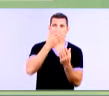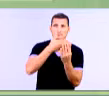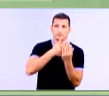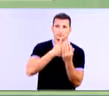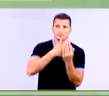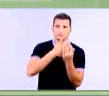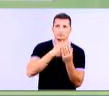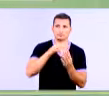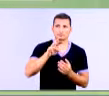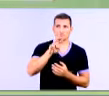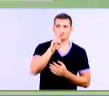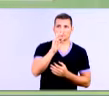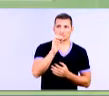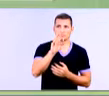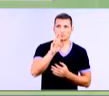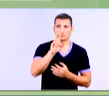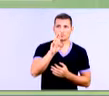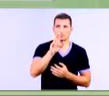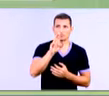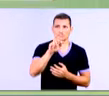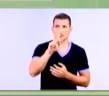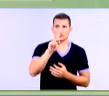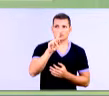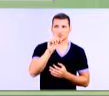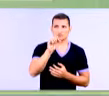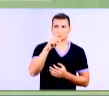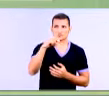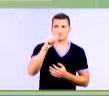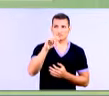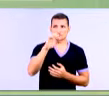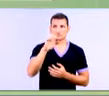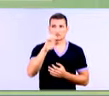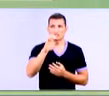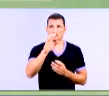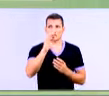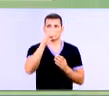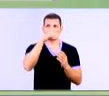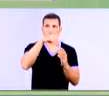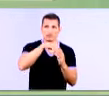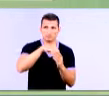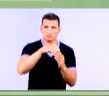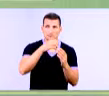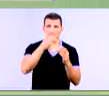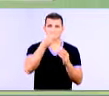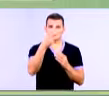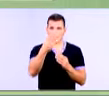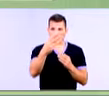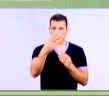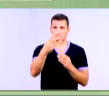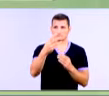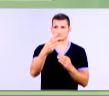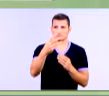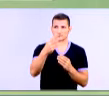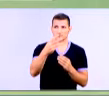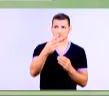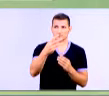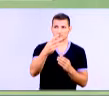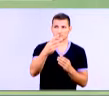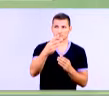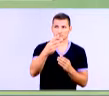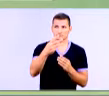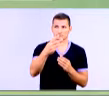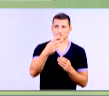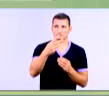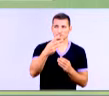dentro do Workspace você vai ter uma subpasta chamada Source e uma outra subpasta chamada Bin. O Source, gente,